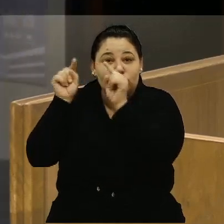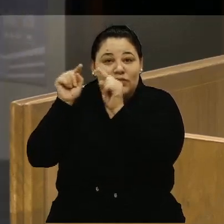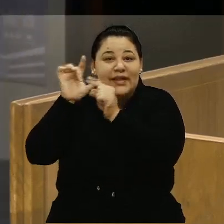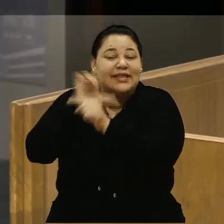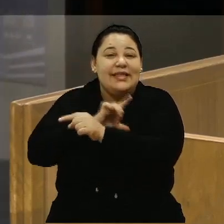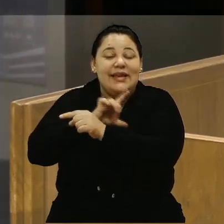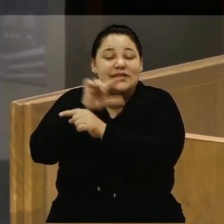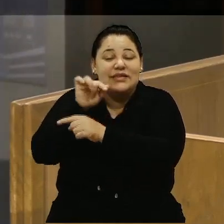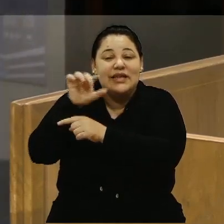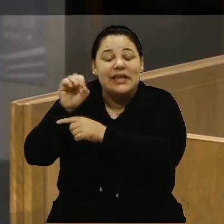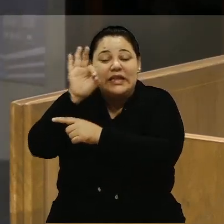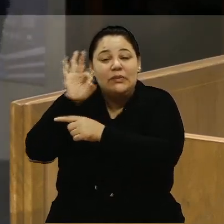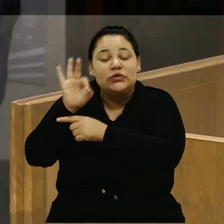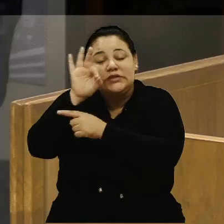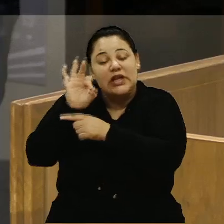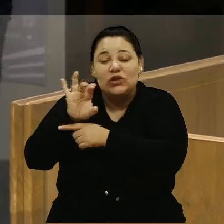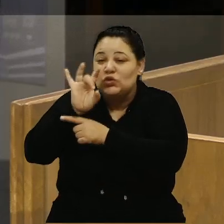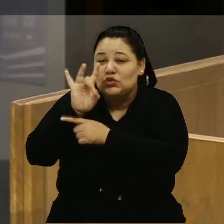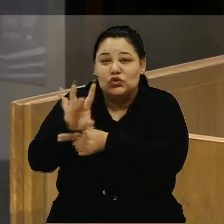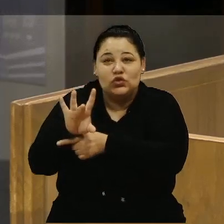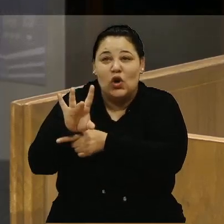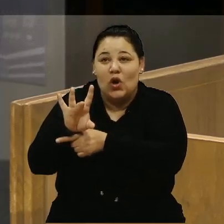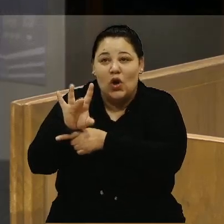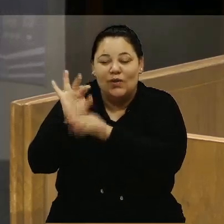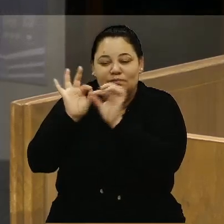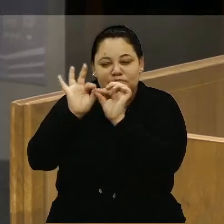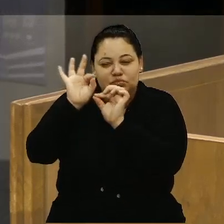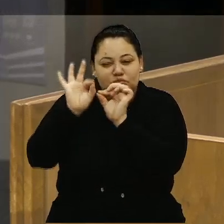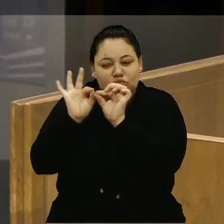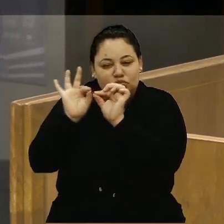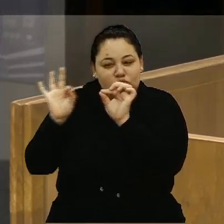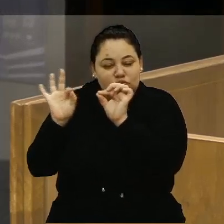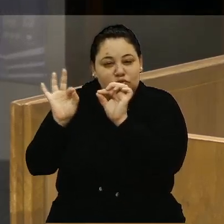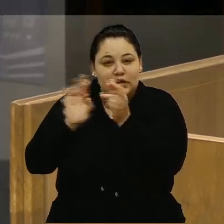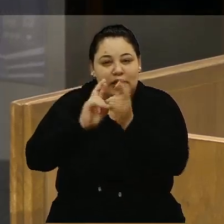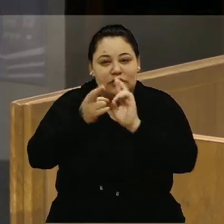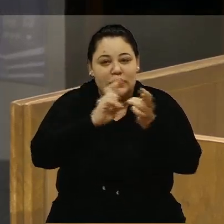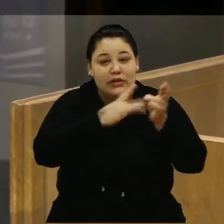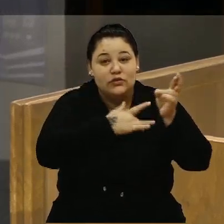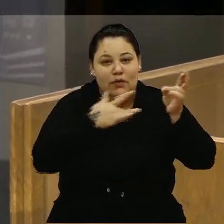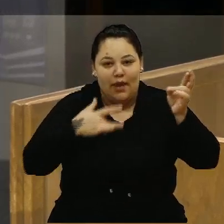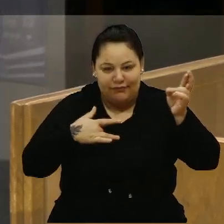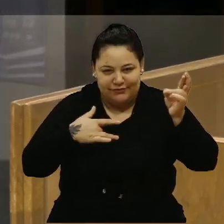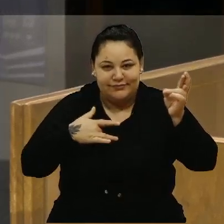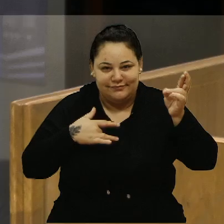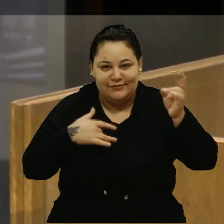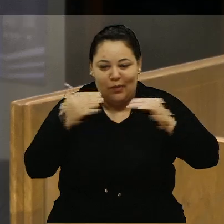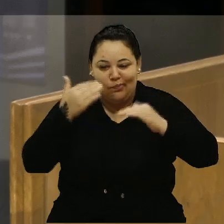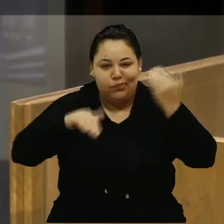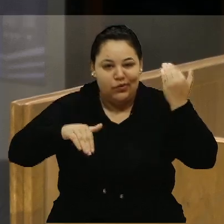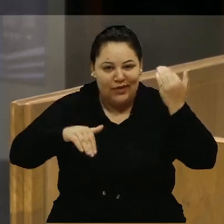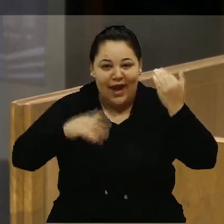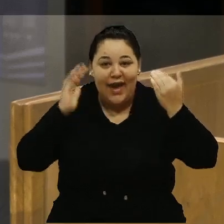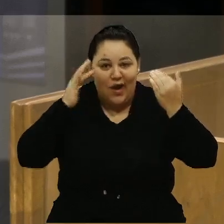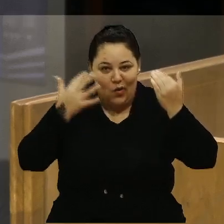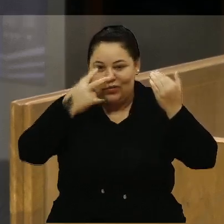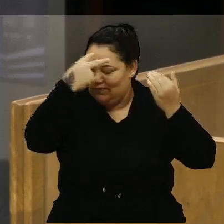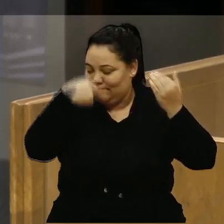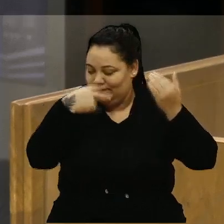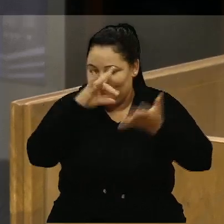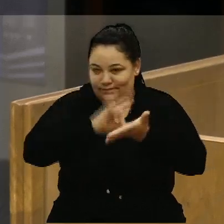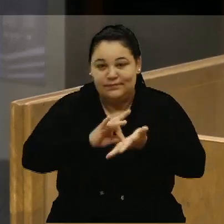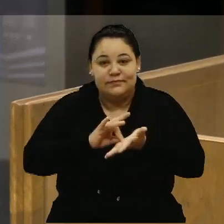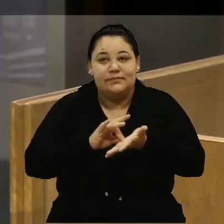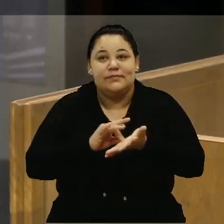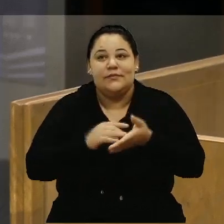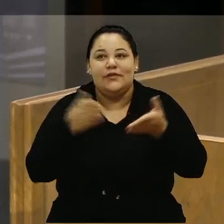70% do diâmetro em relação ao nervo saudável, ocasionando, então, a cegueira do rapaz. A gente está aqui